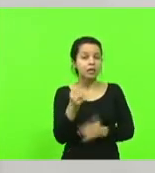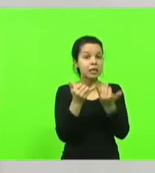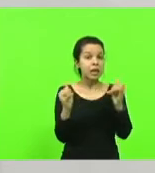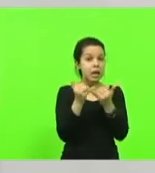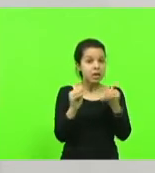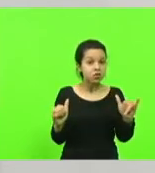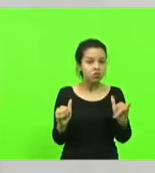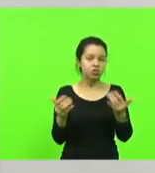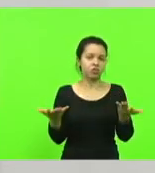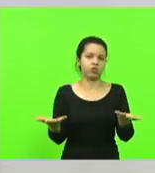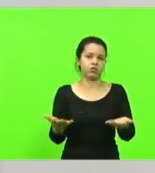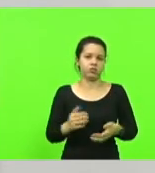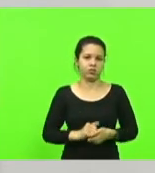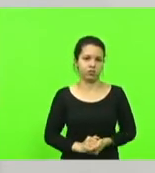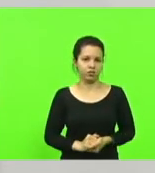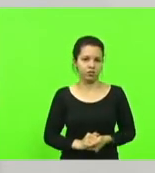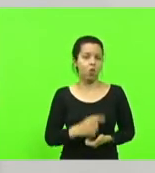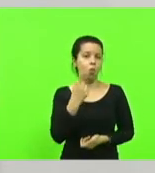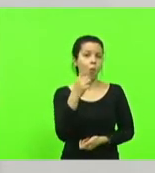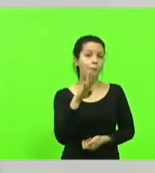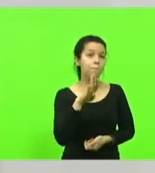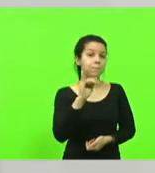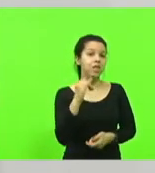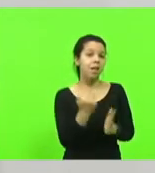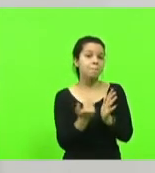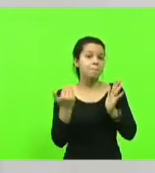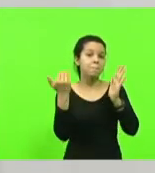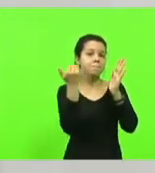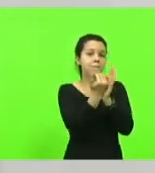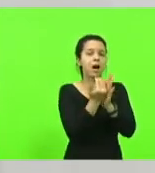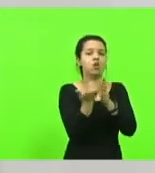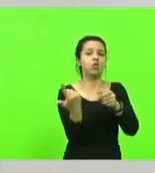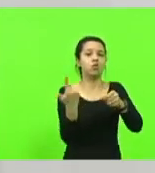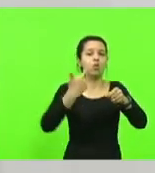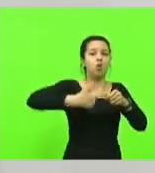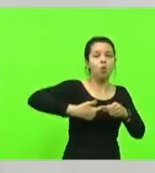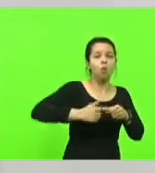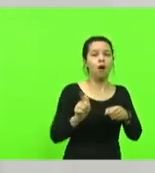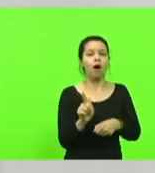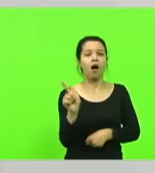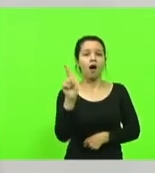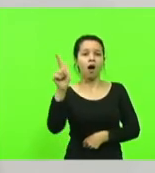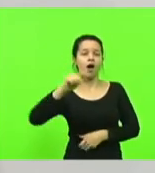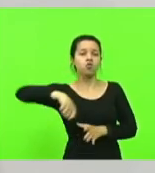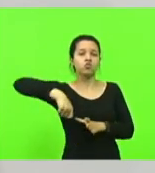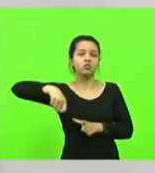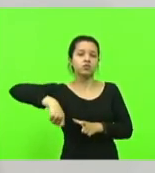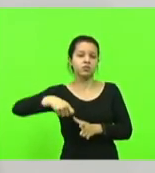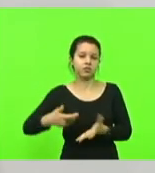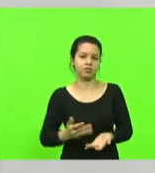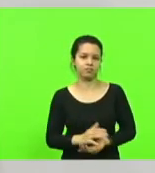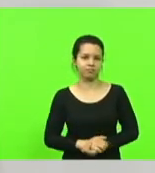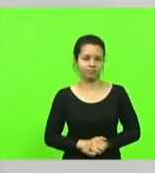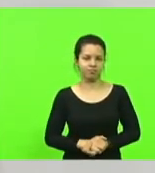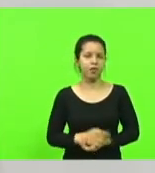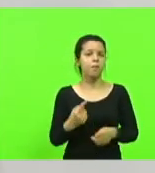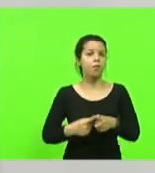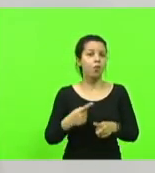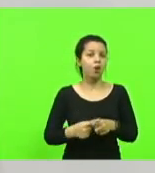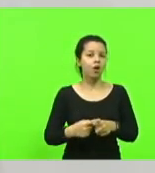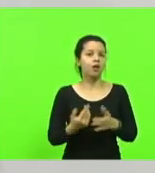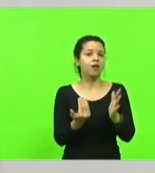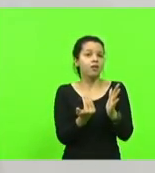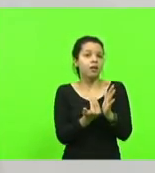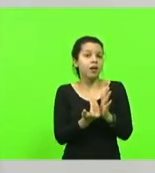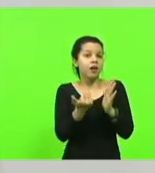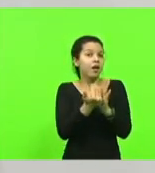elétrica. 1 bilhão a mais sobre o combustível e gás de cozinha. Por quê? Porque cresceu a base